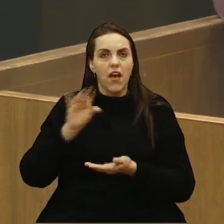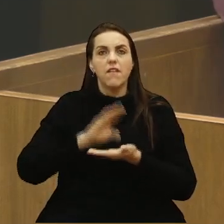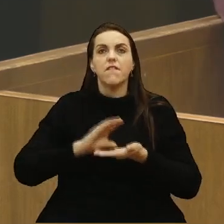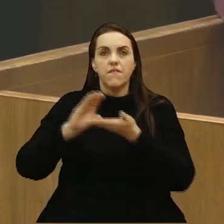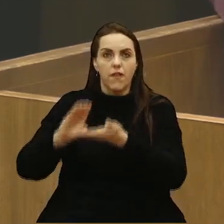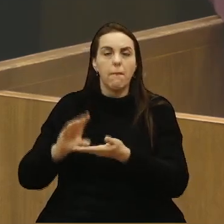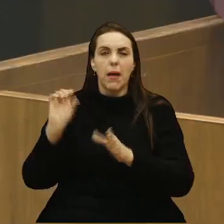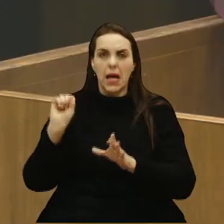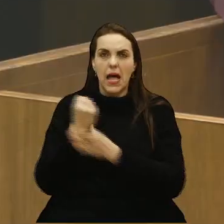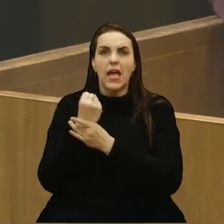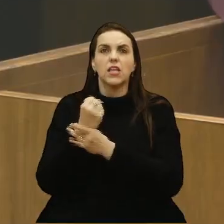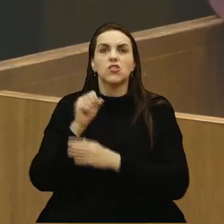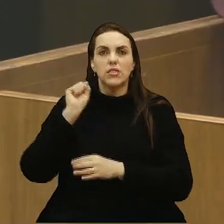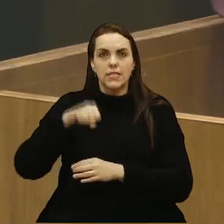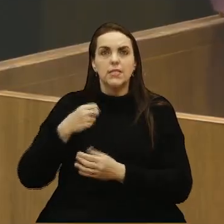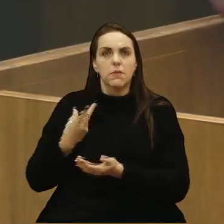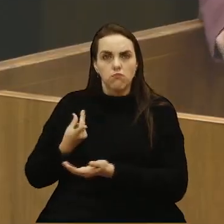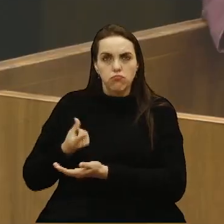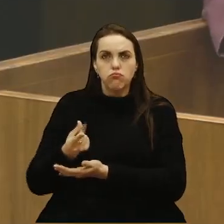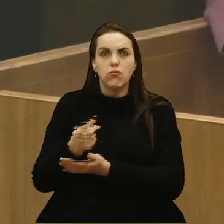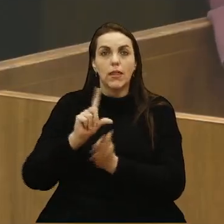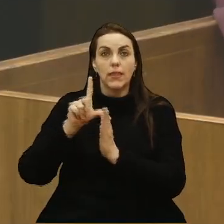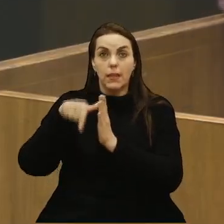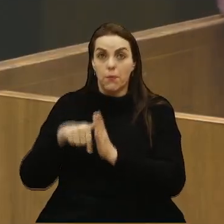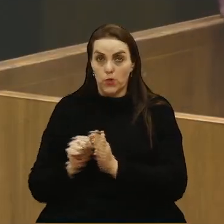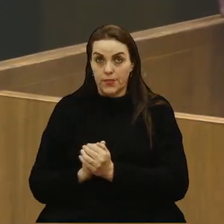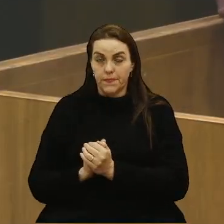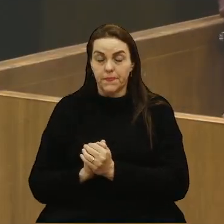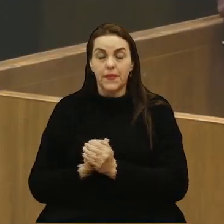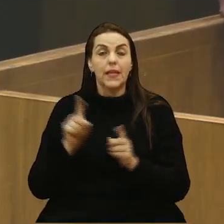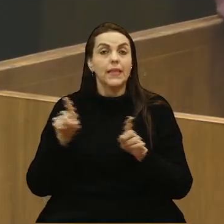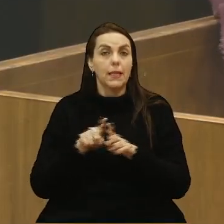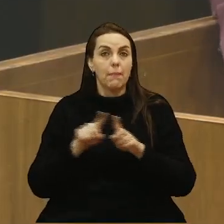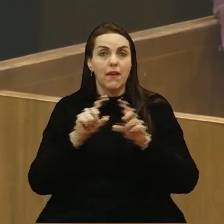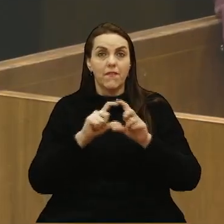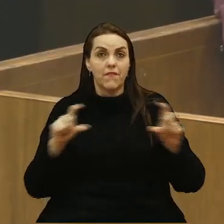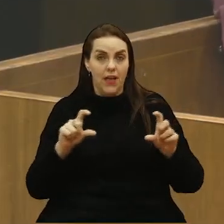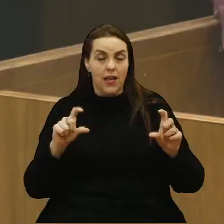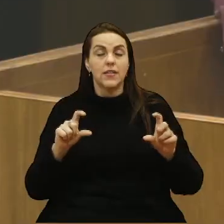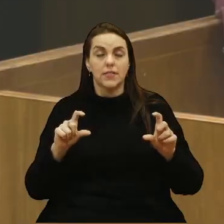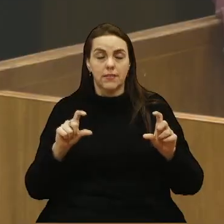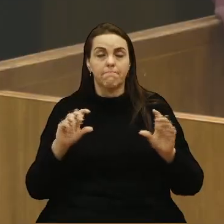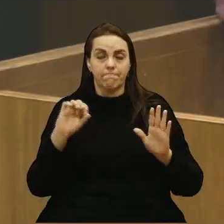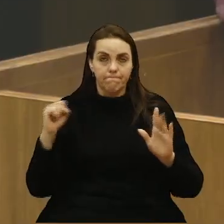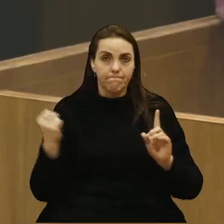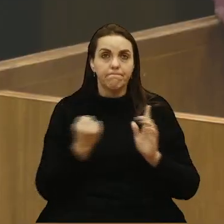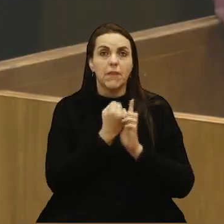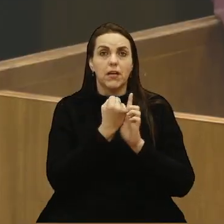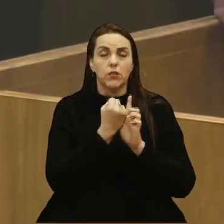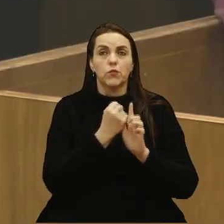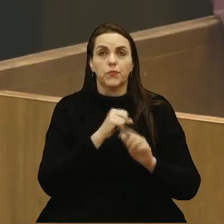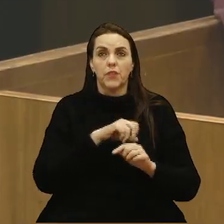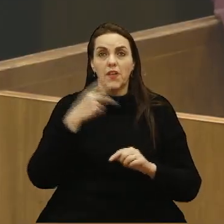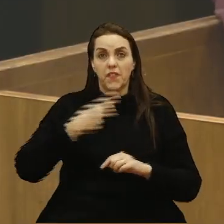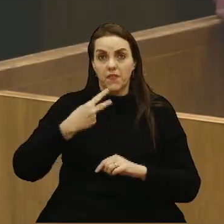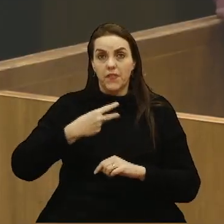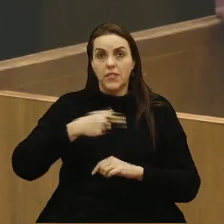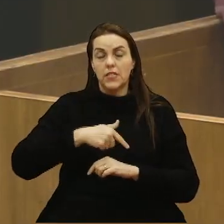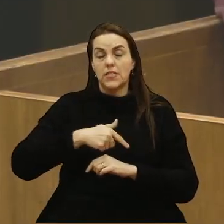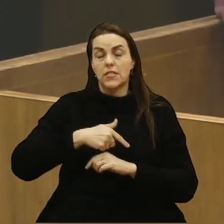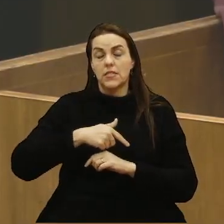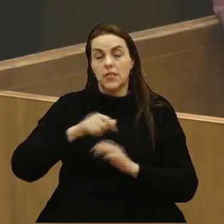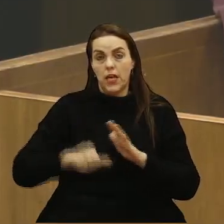para manutenção depois. E a outra frase impactante foi do vice-reitor, o professor Pedro, que